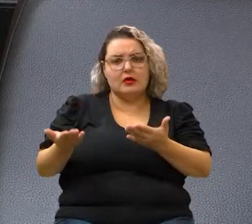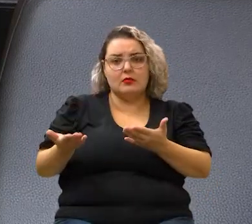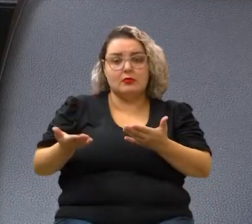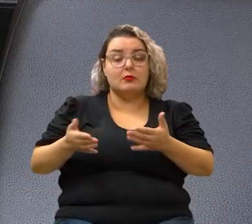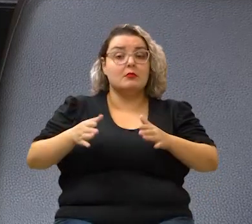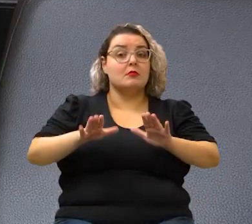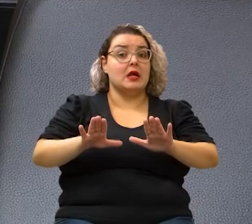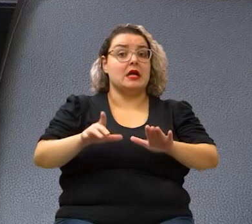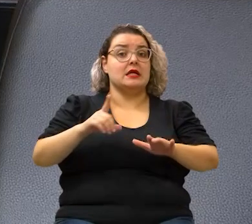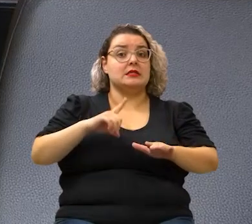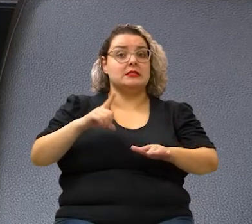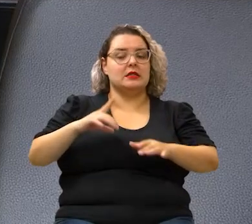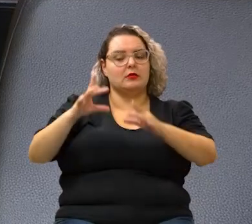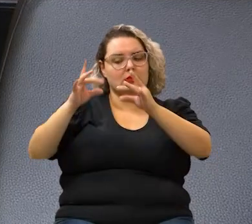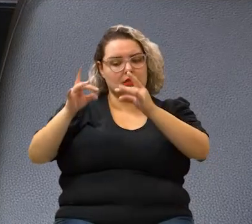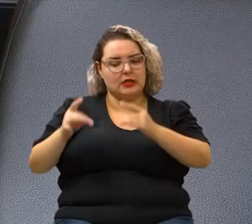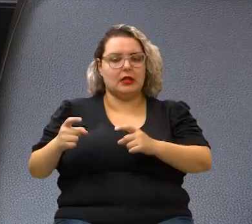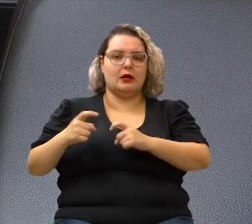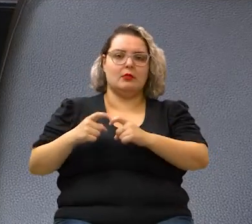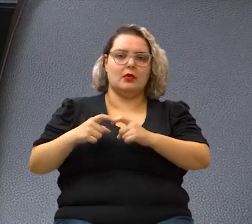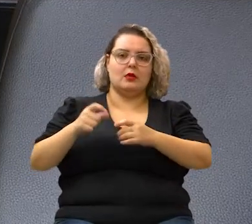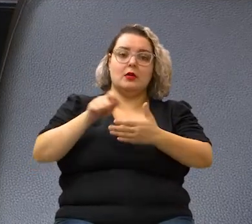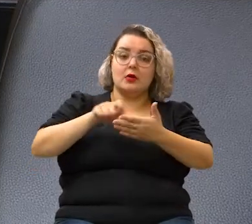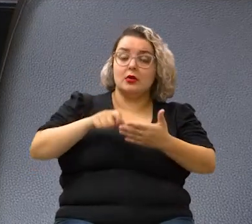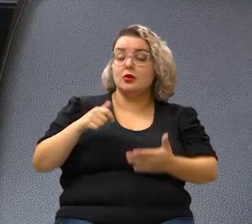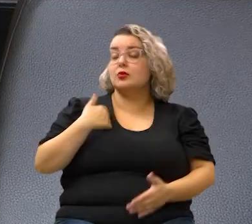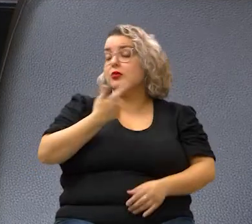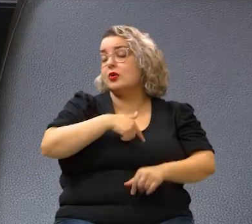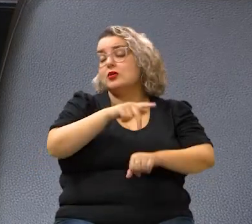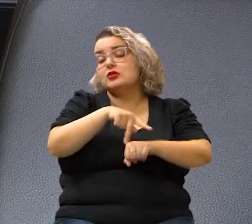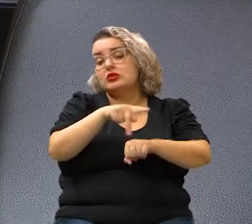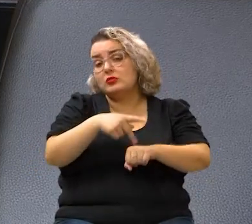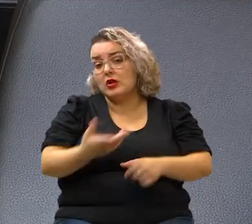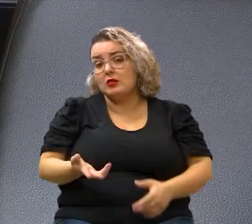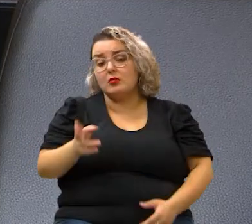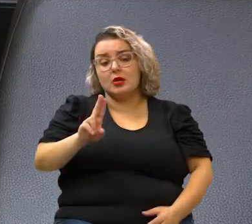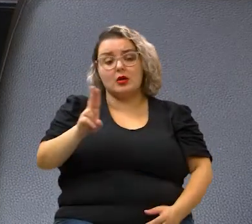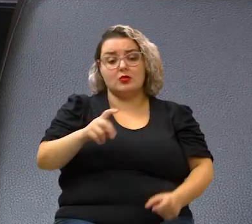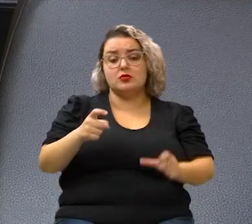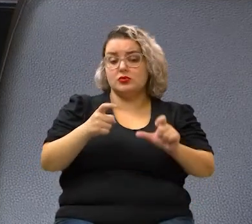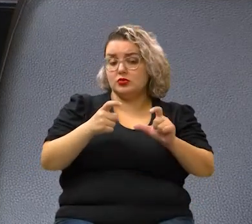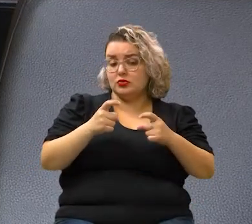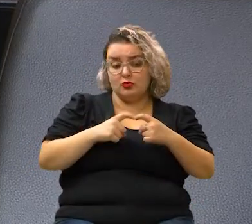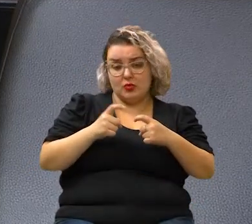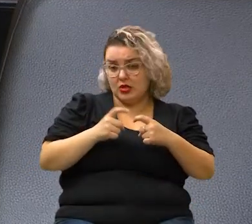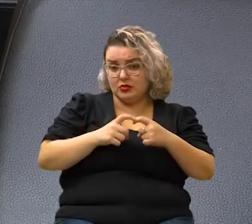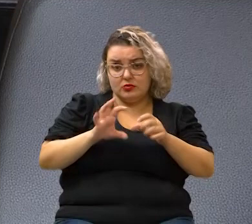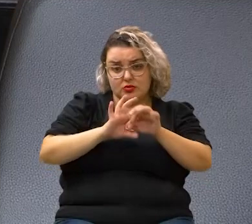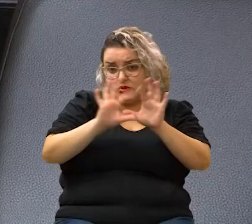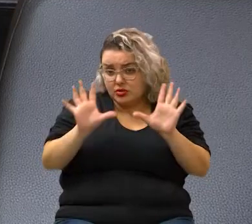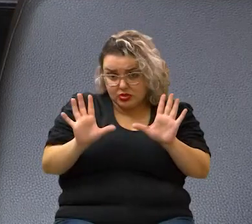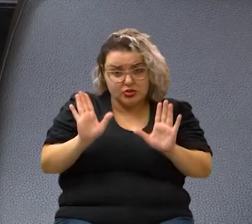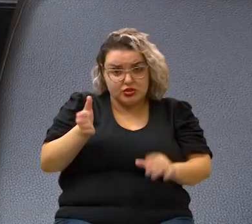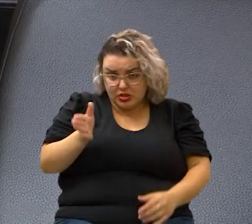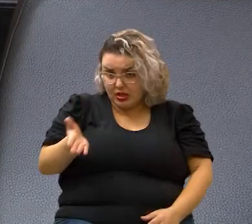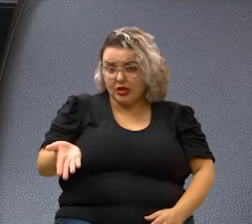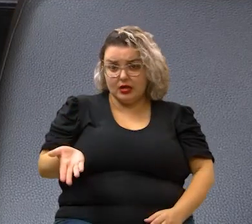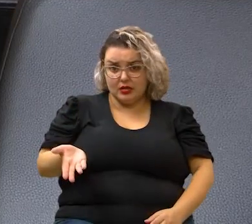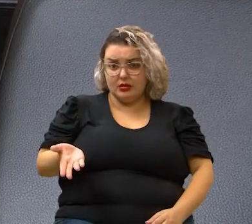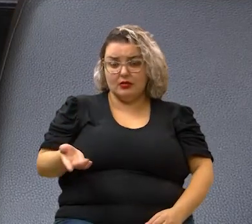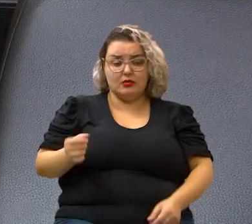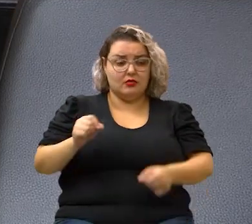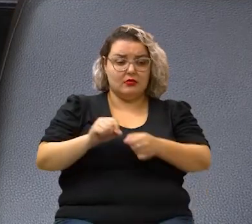totalmente favorável. Só que desde que tem uma prescrição. E no nosso país, para uso medicinal, ela já é